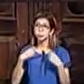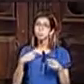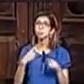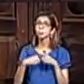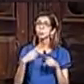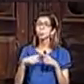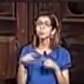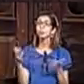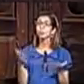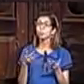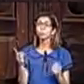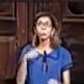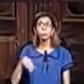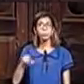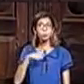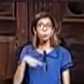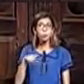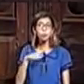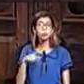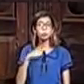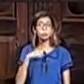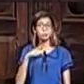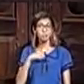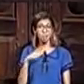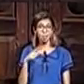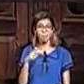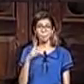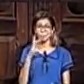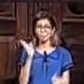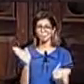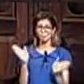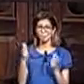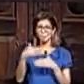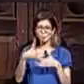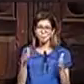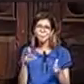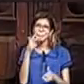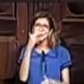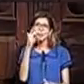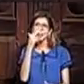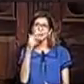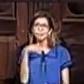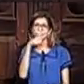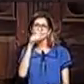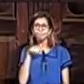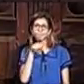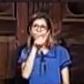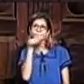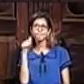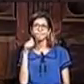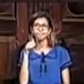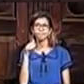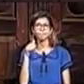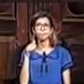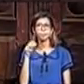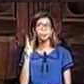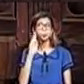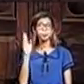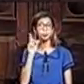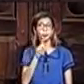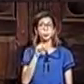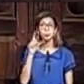nós estamos aqui com um pacote que sacrifica, como foi falado nessa tribuna, preferencialmente